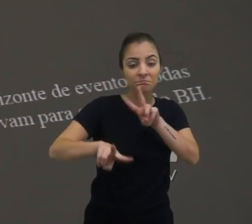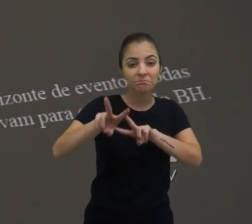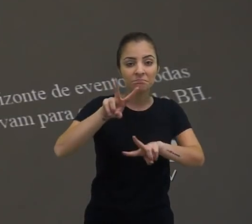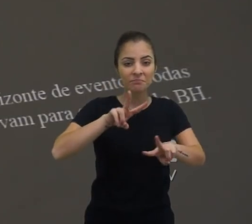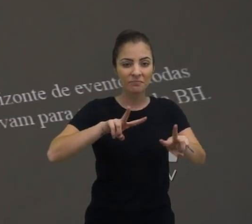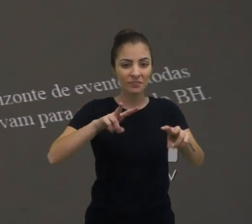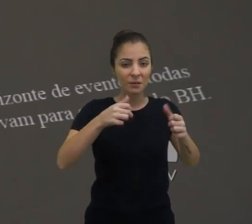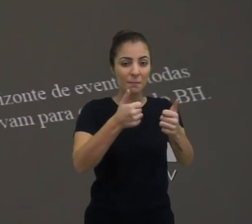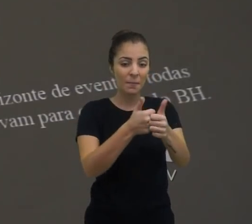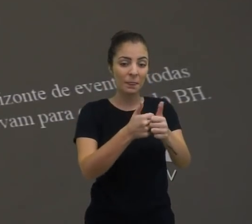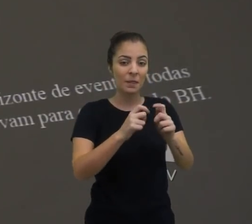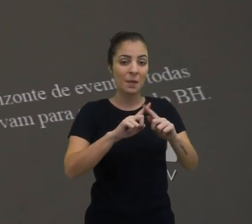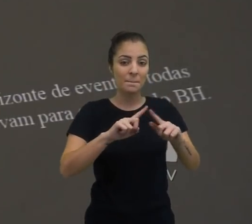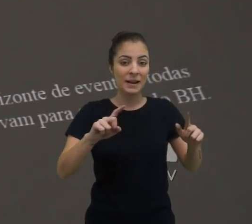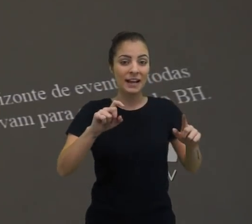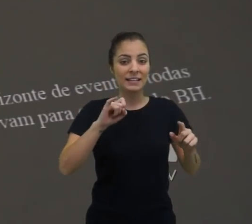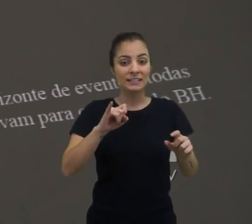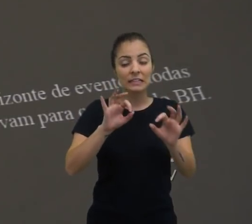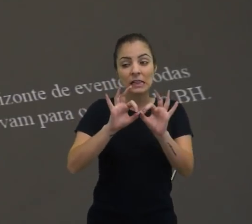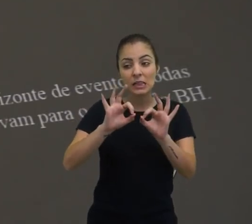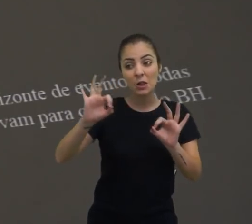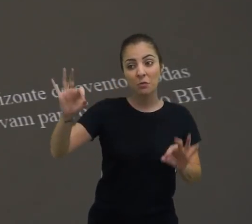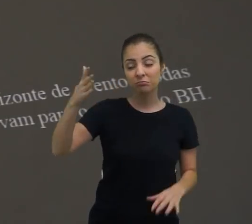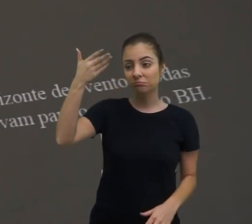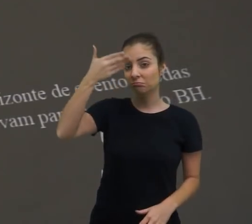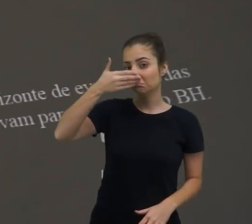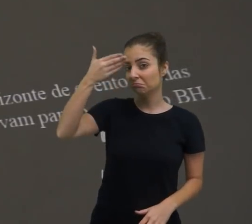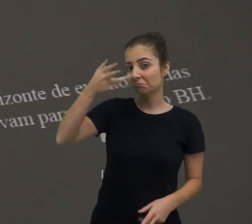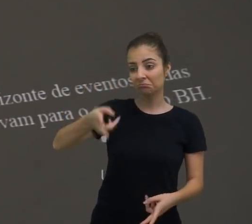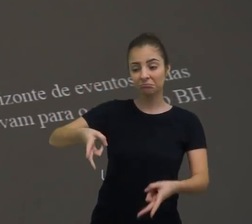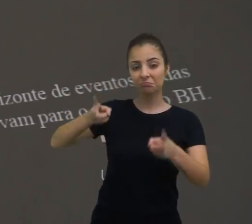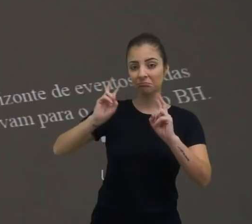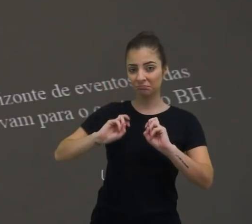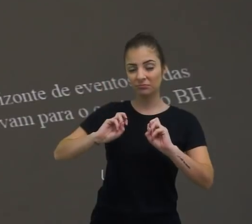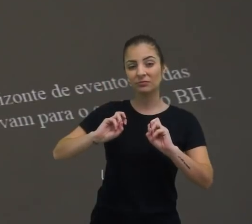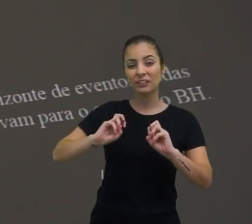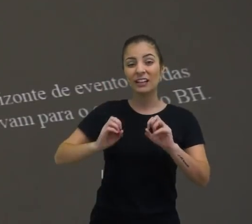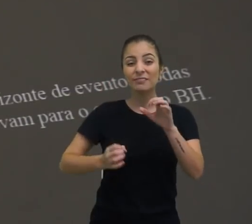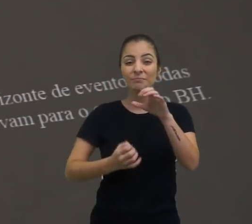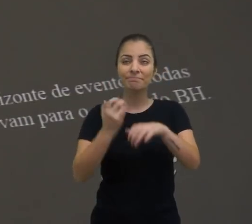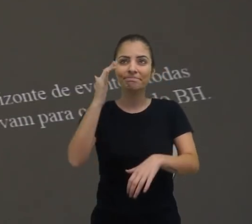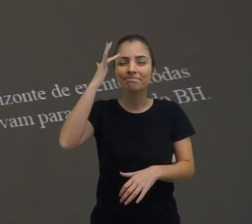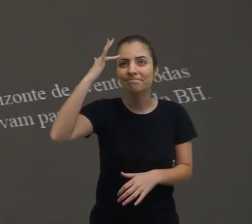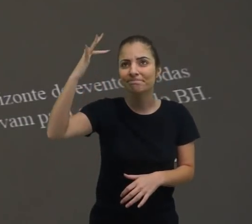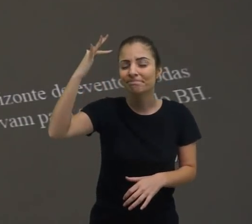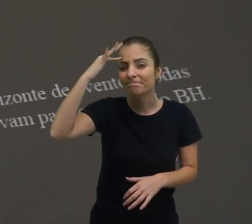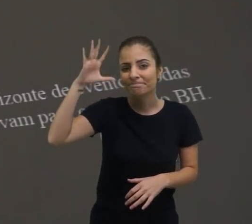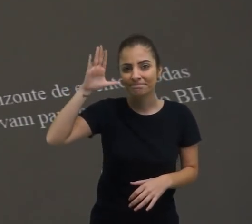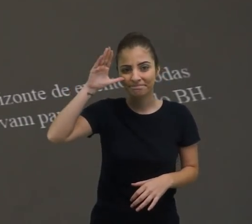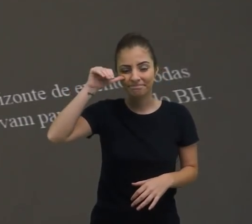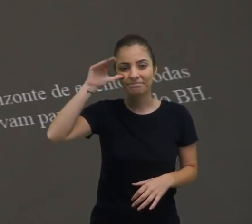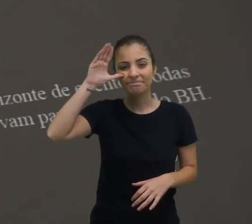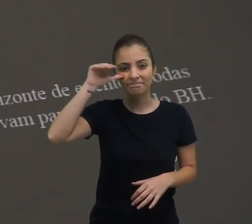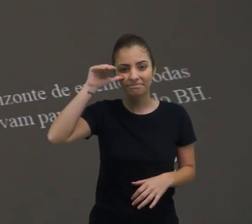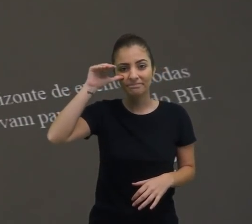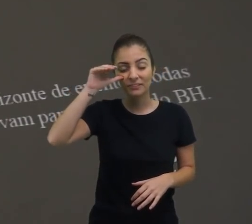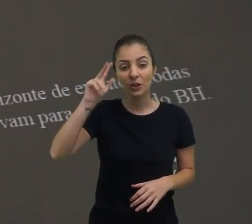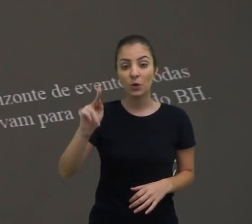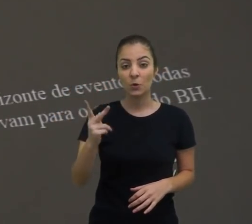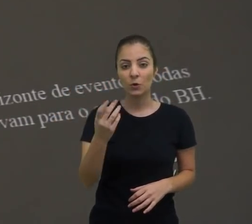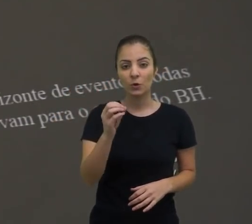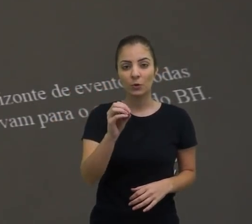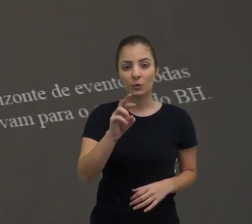estão longe dele que ele não vai mais conseguir contatar. Então isso cria a ilusão para esse observador que o horizonte de eventos está sempre na frente